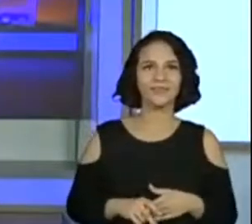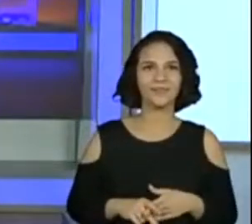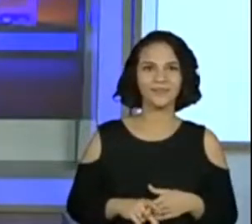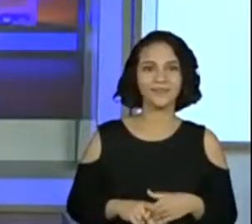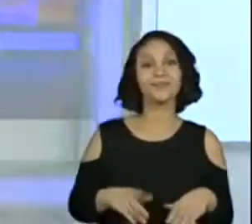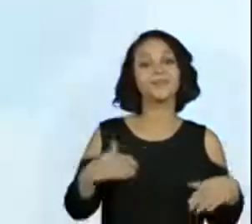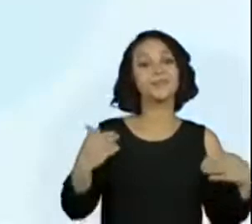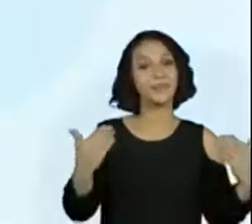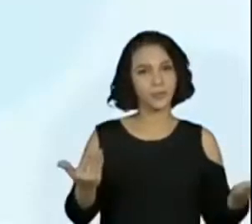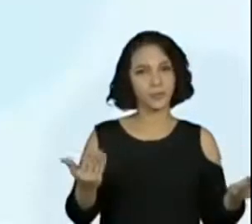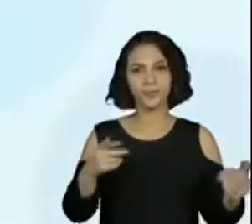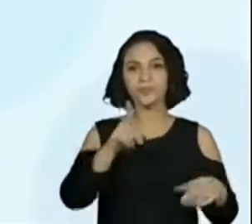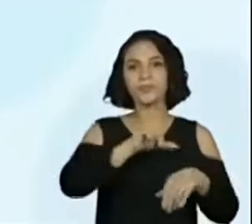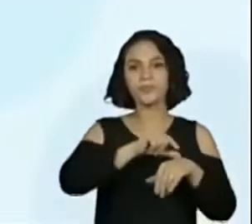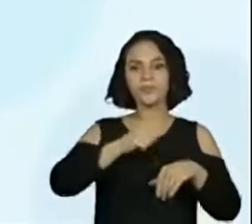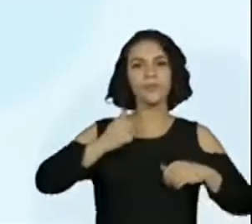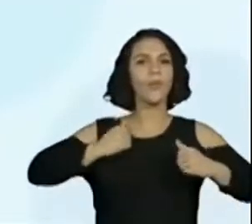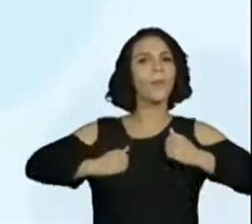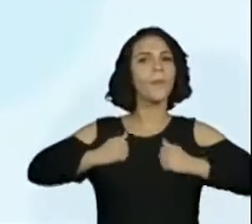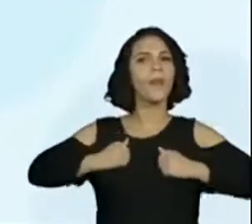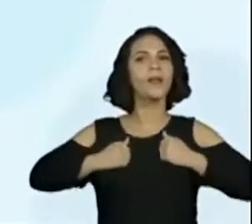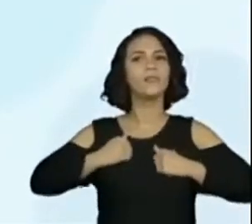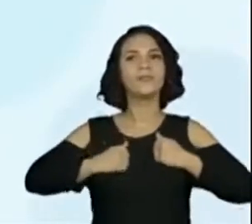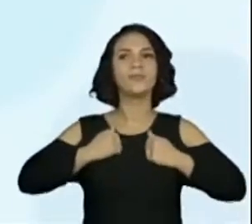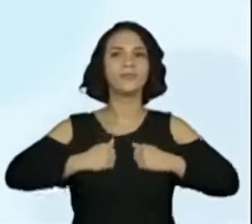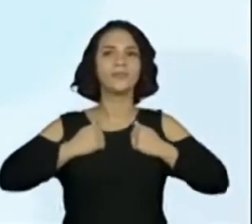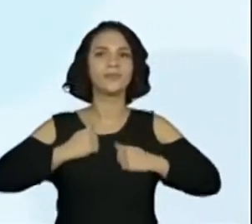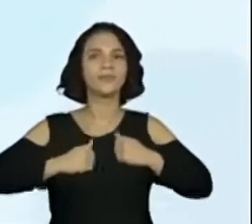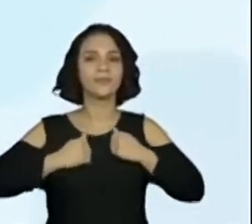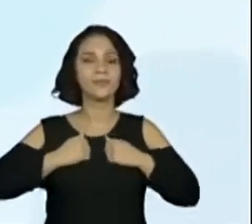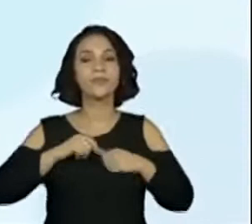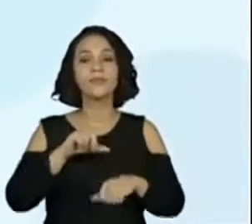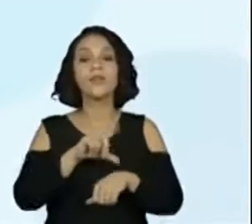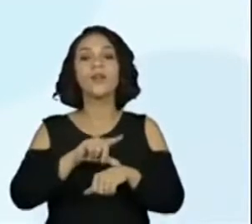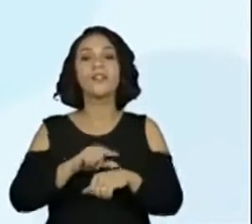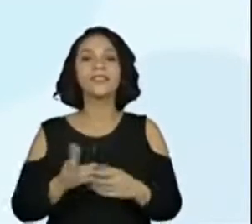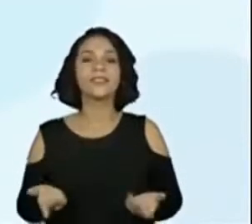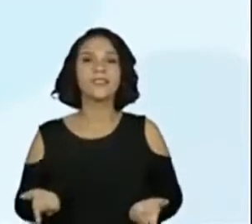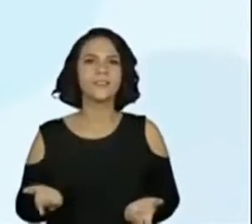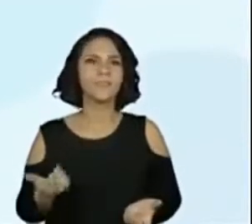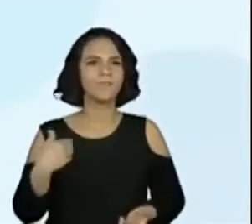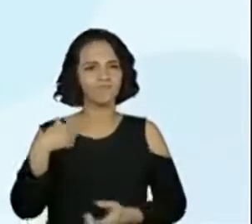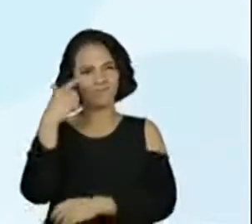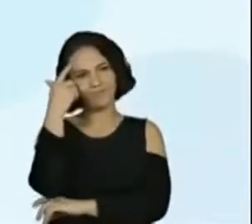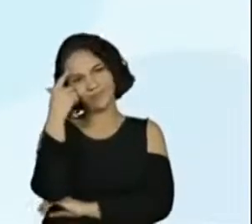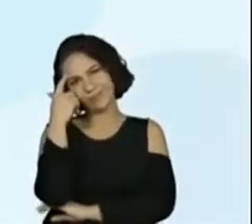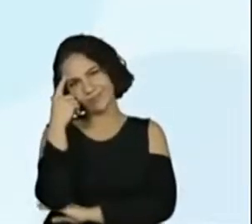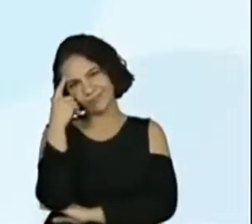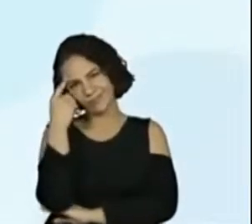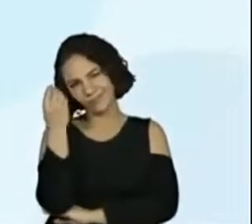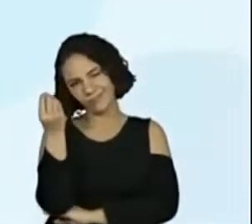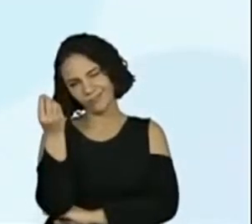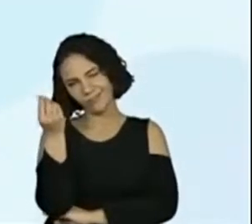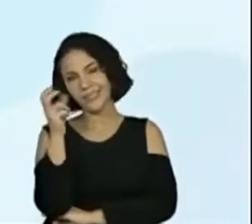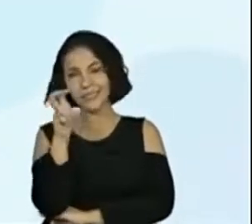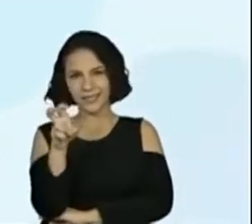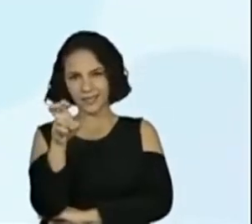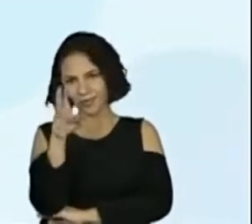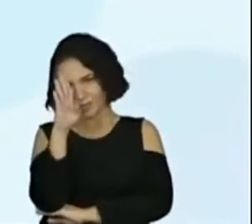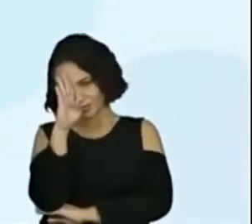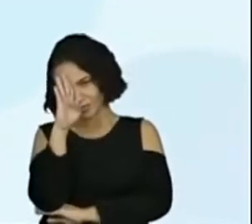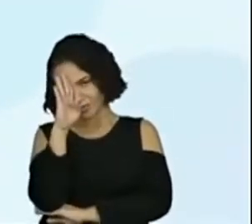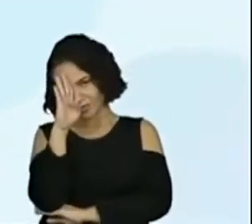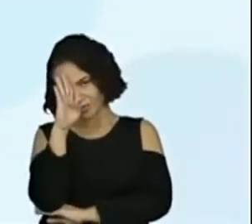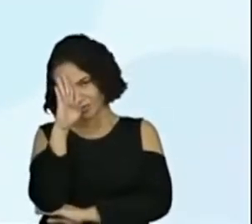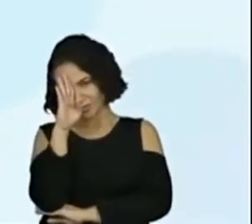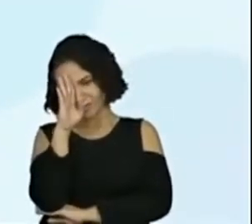Que horas você toma banho, professora Fran? Tá, vai. Então, eu vou fazer a lógica, né? Porque se eu acordo às 5, no caso... Ih, mas